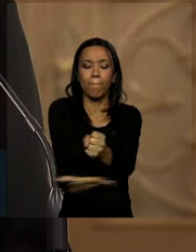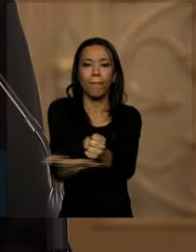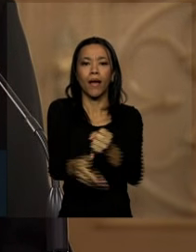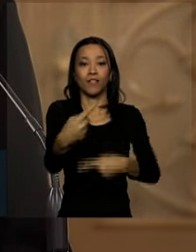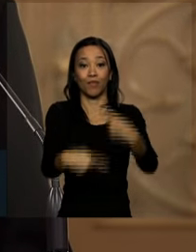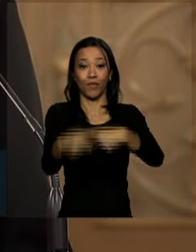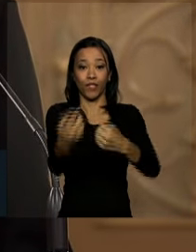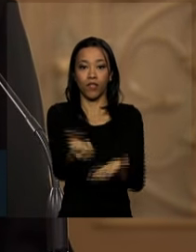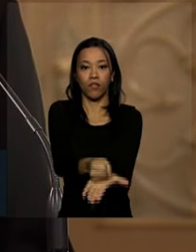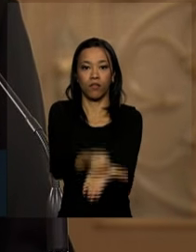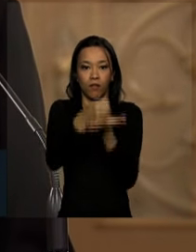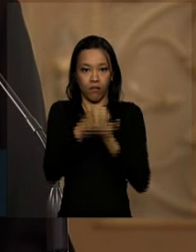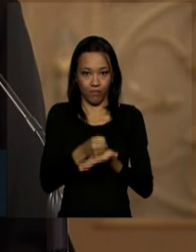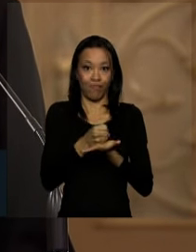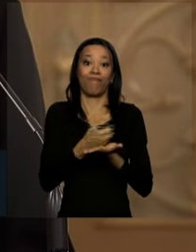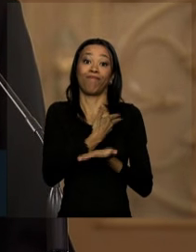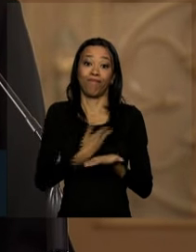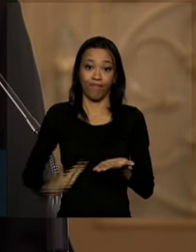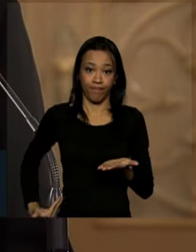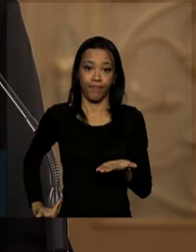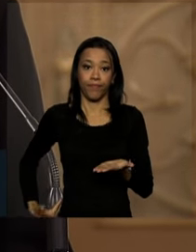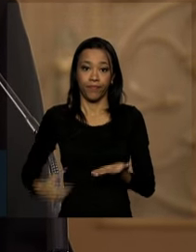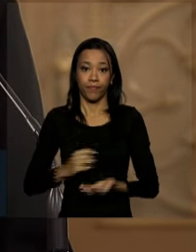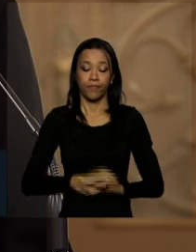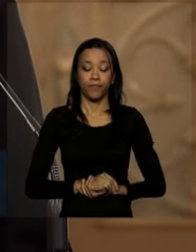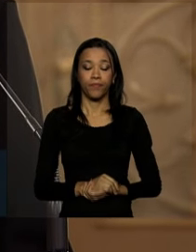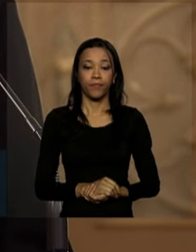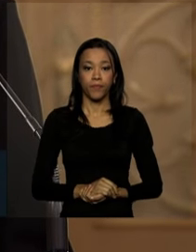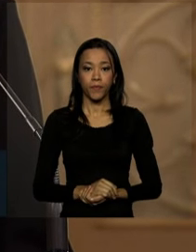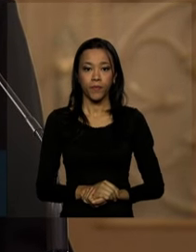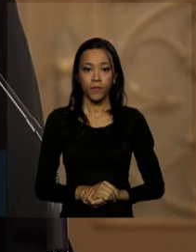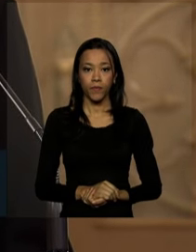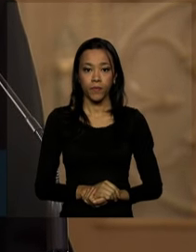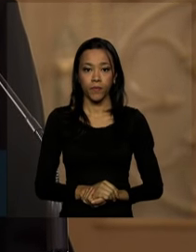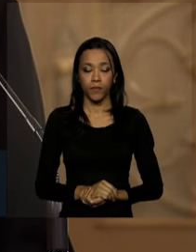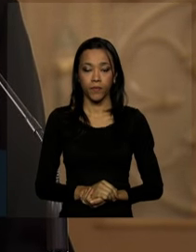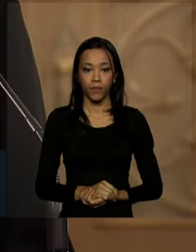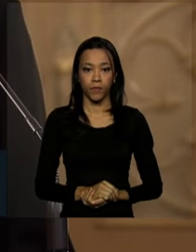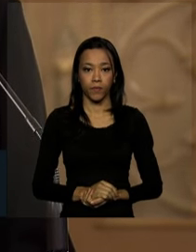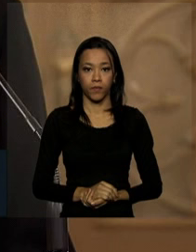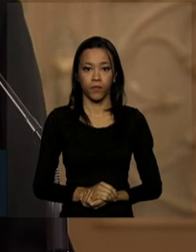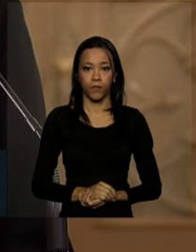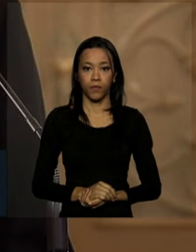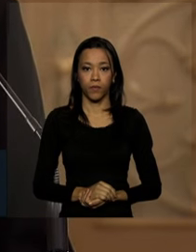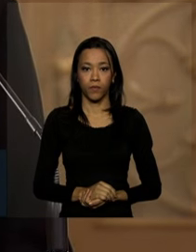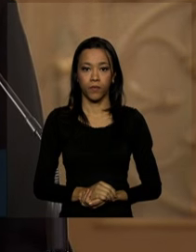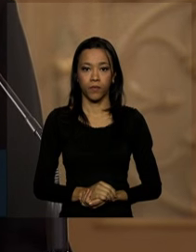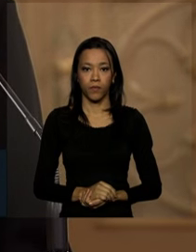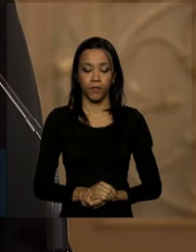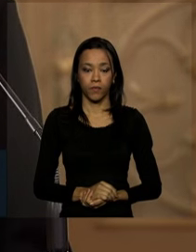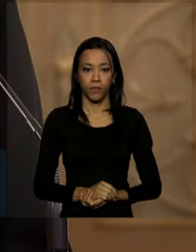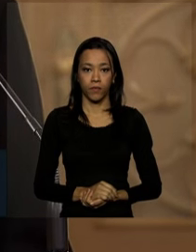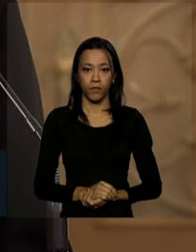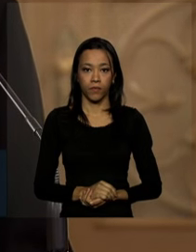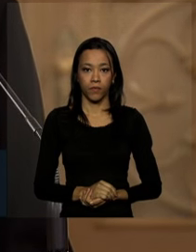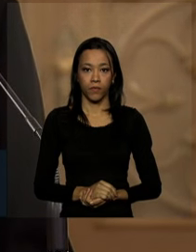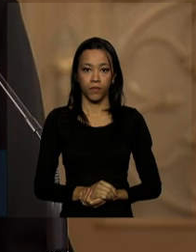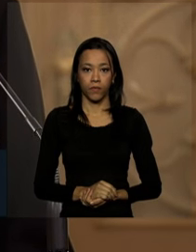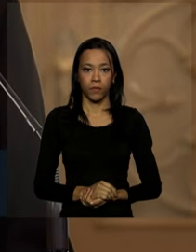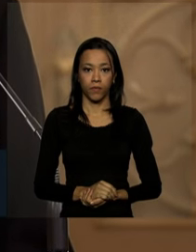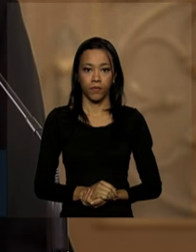governo. And my administration has taken all measures to that end. We are reestablishing the political underpinning